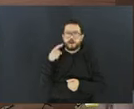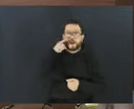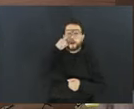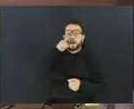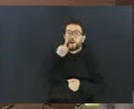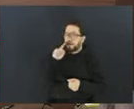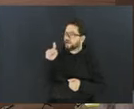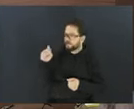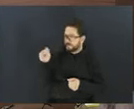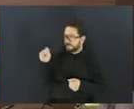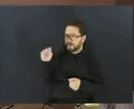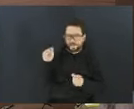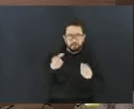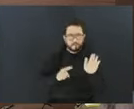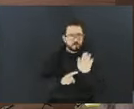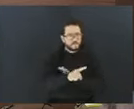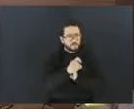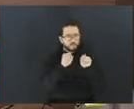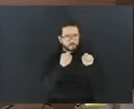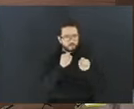pode perguntar para